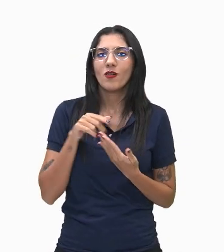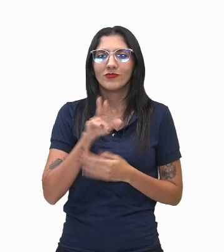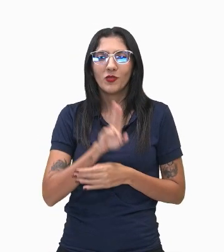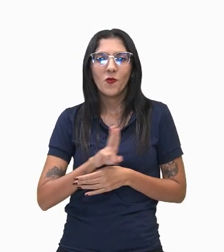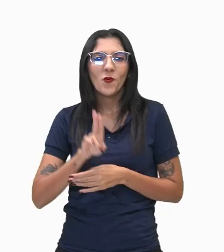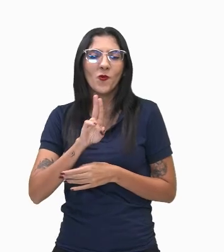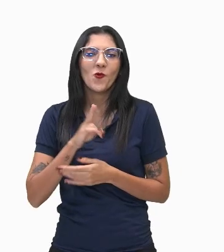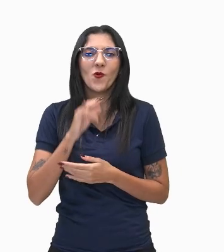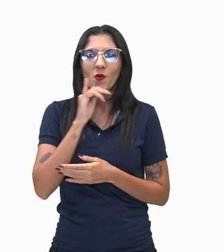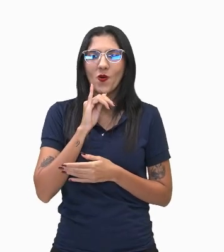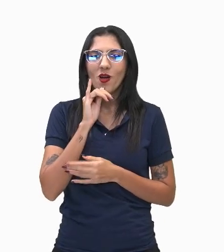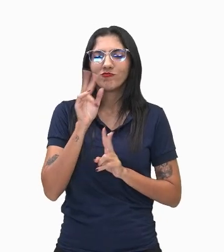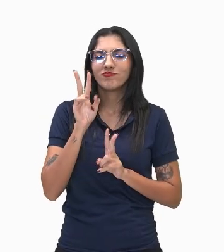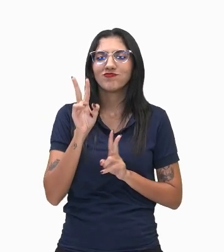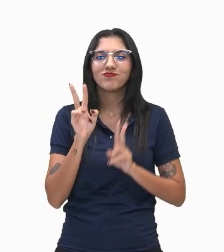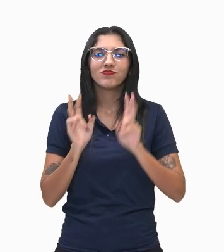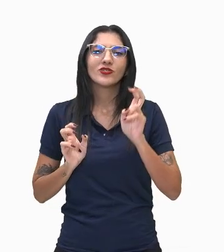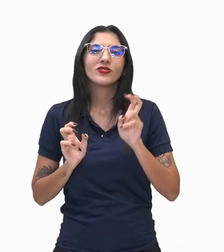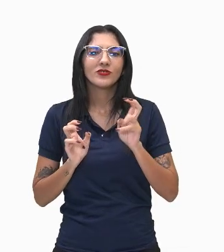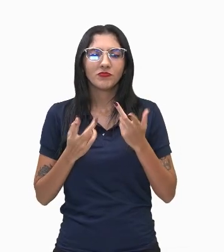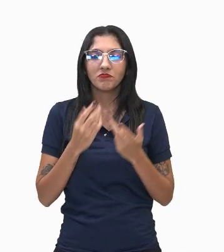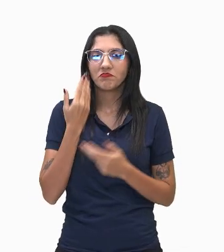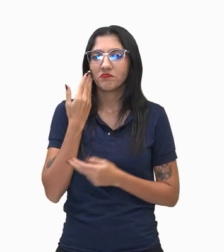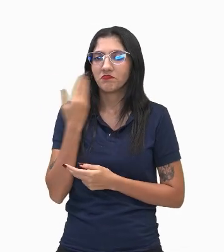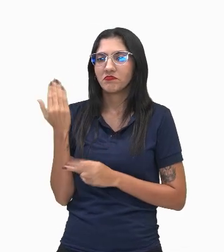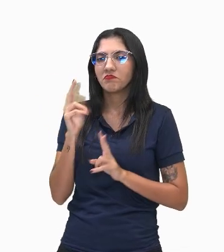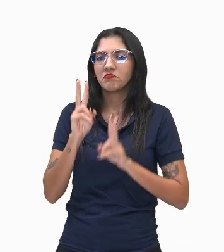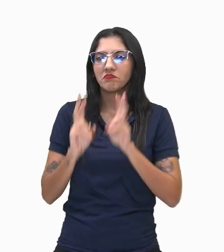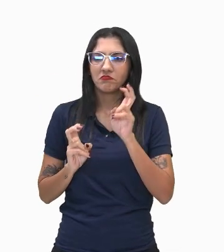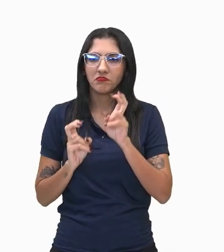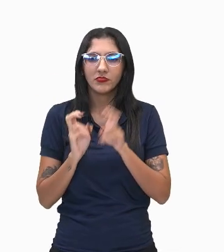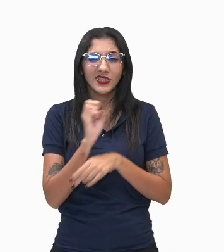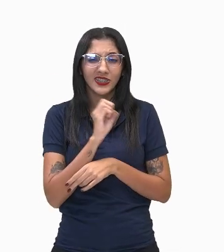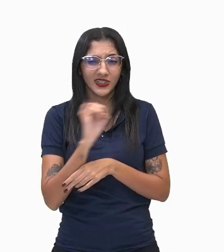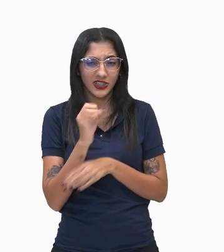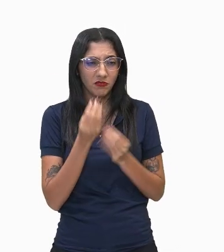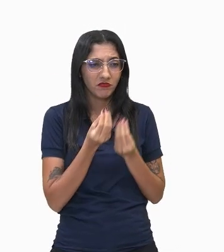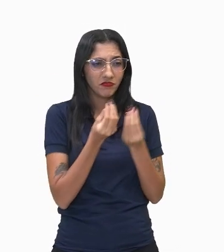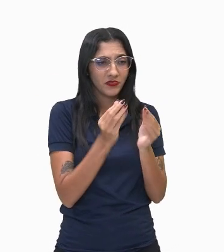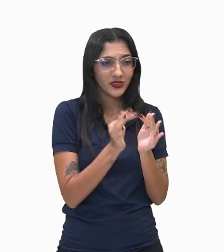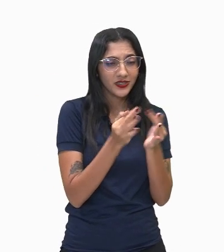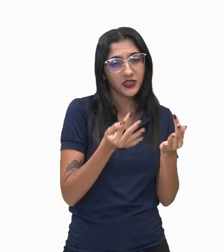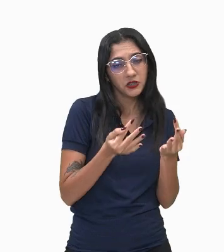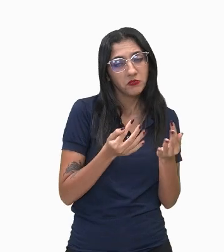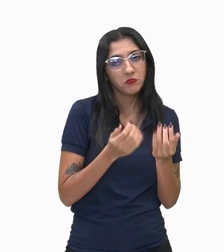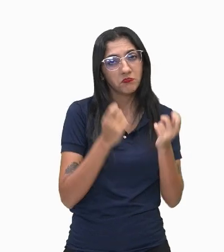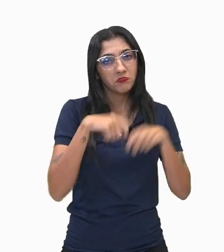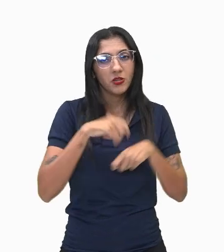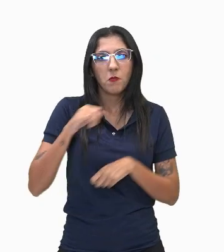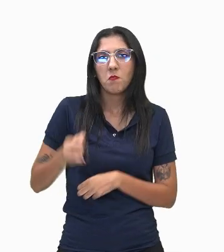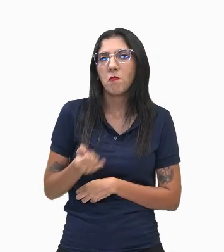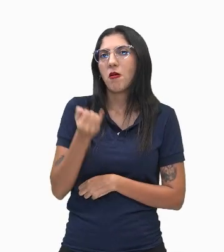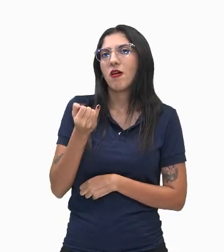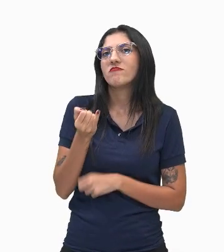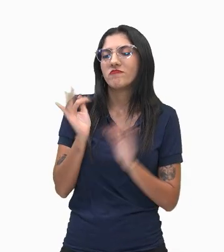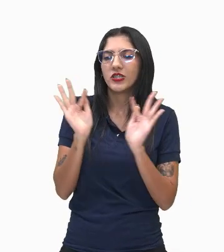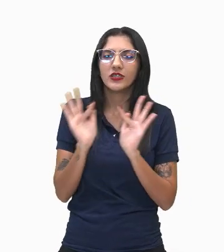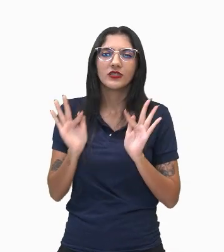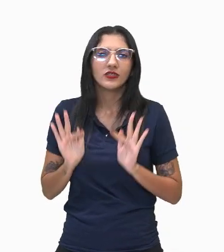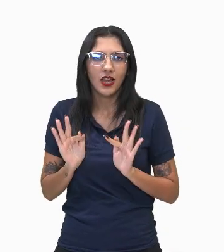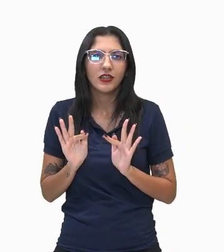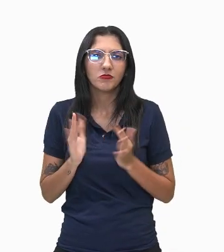de tom reflexivo. Quem planta simplicidade, colhe felicidade. Então, nós podemos perceber